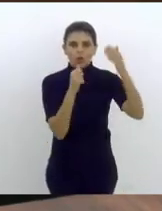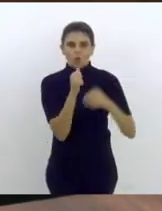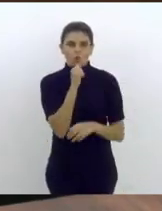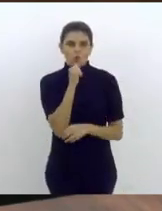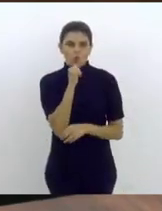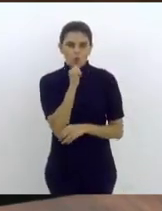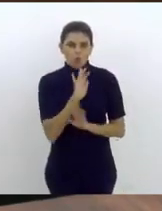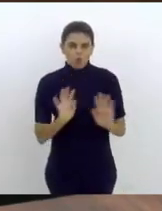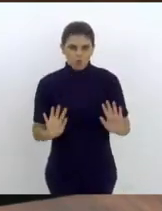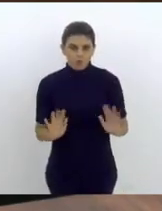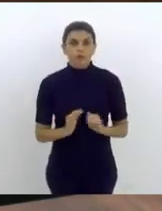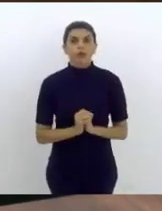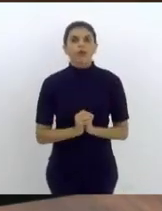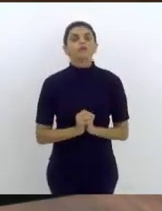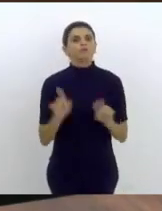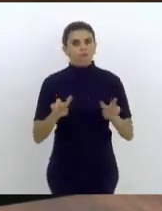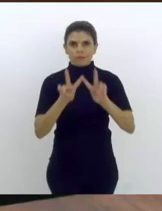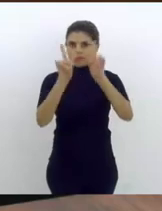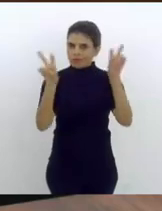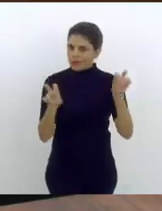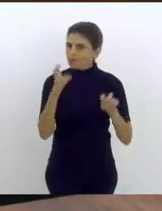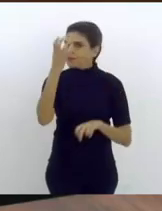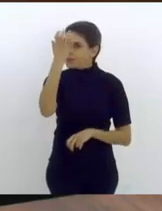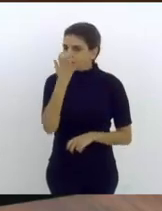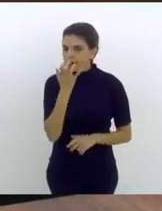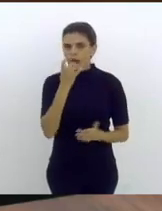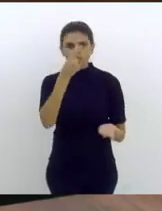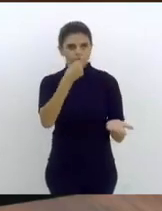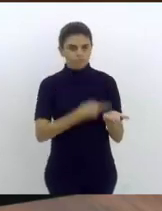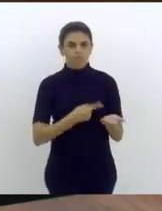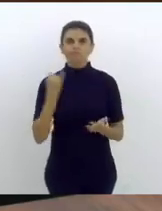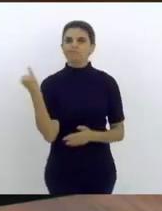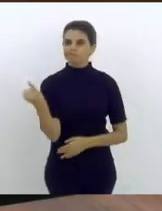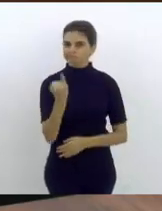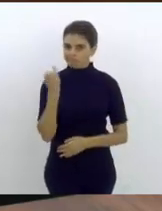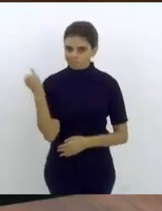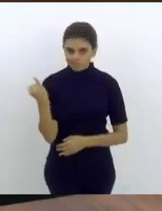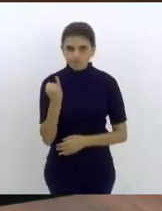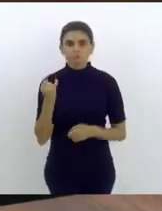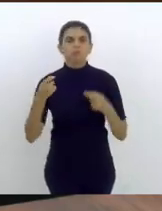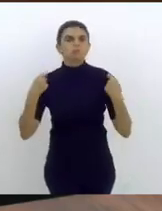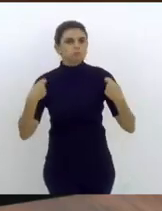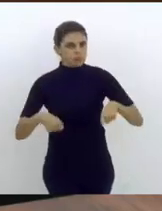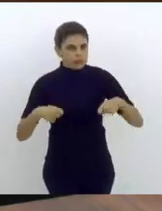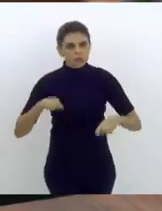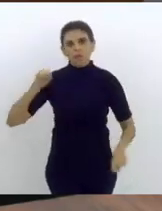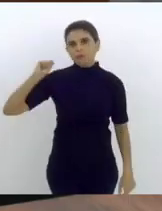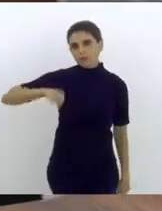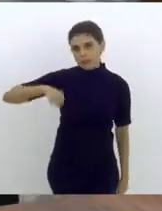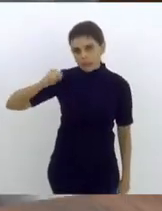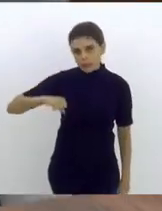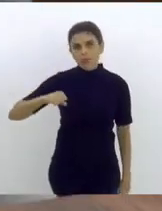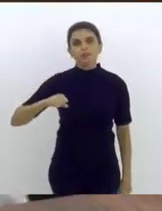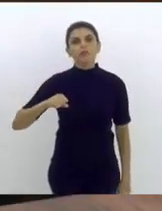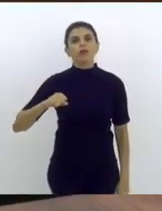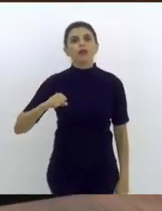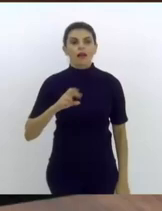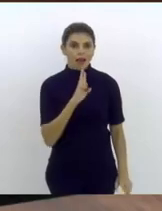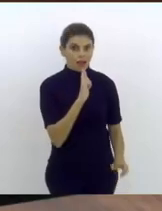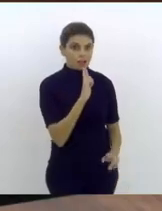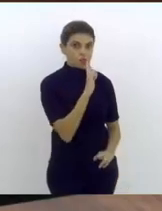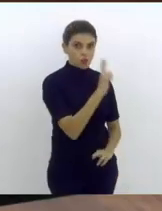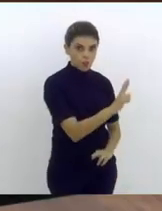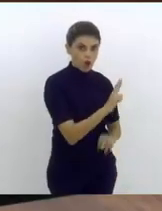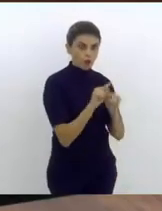trata-se sim de um tema sério e importante e é importante também dizer que resposta